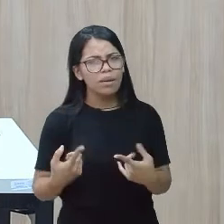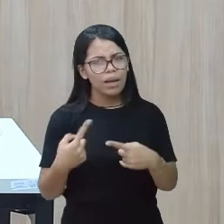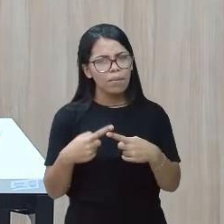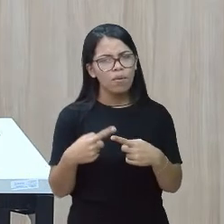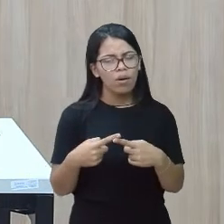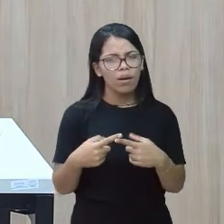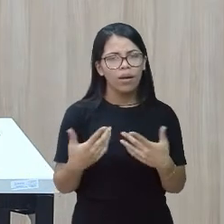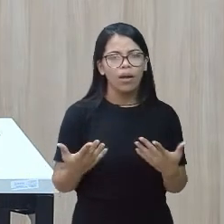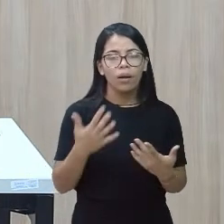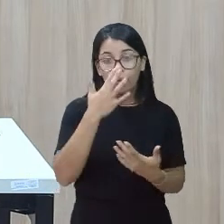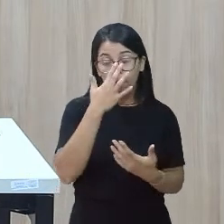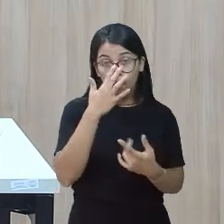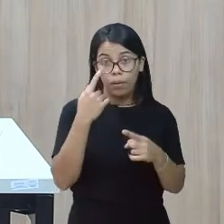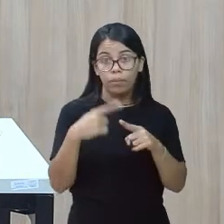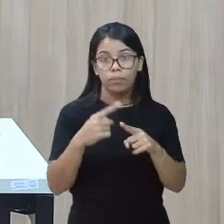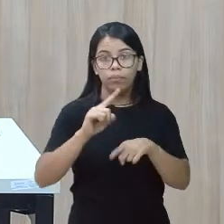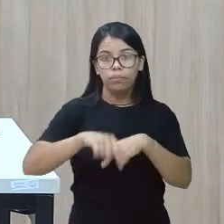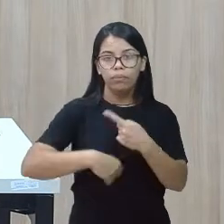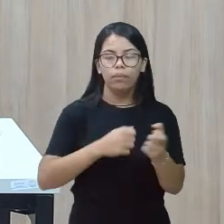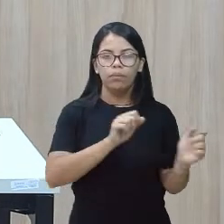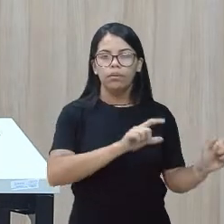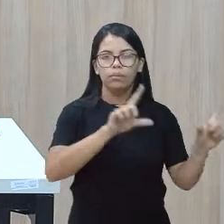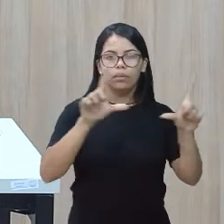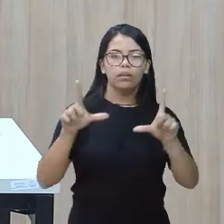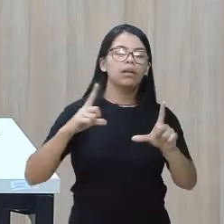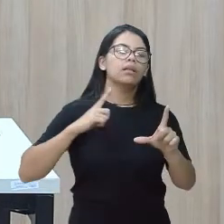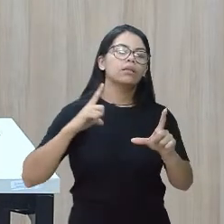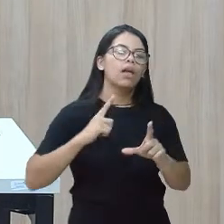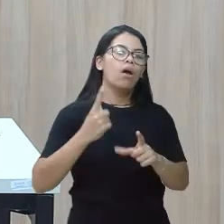justifica. Porque na próxima tela eu